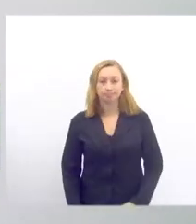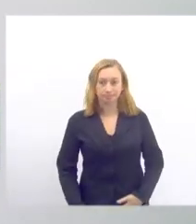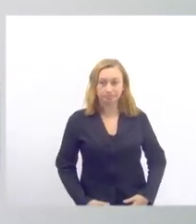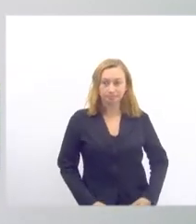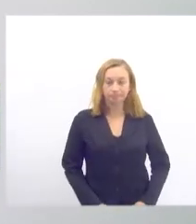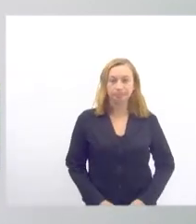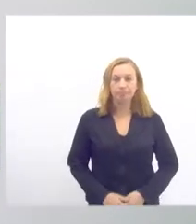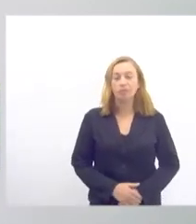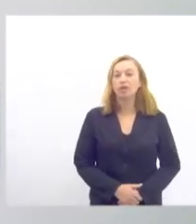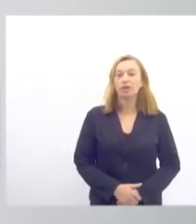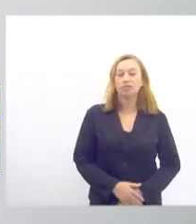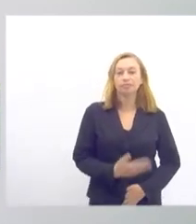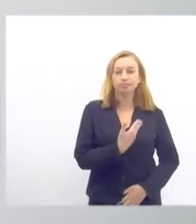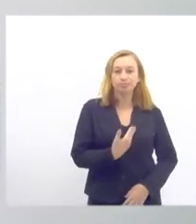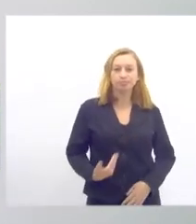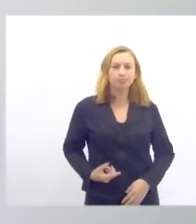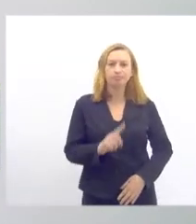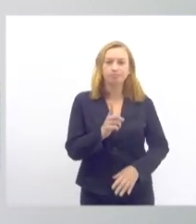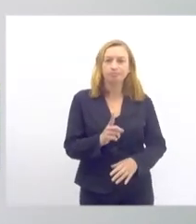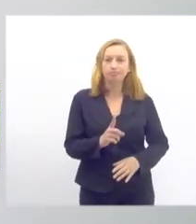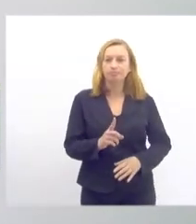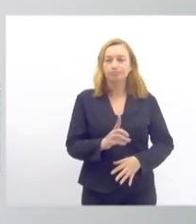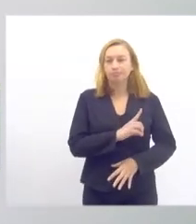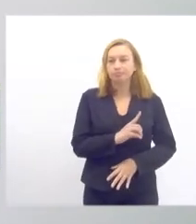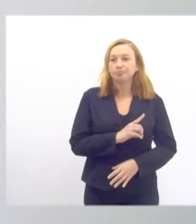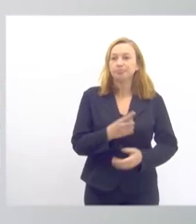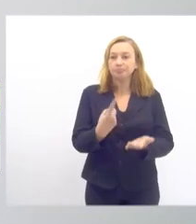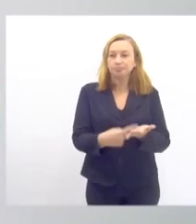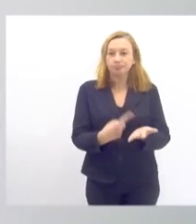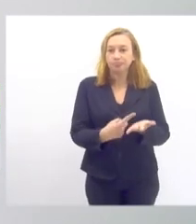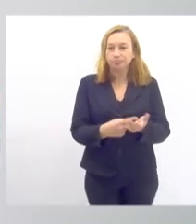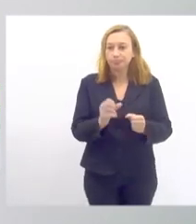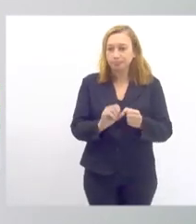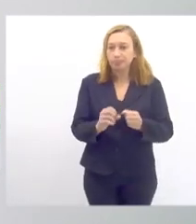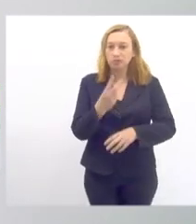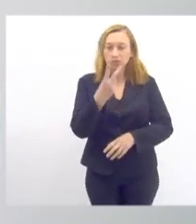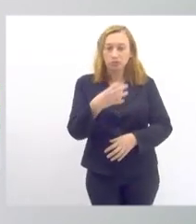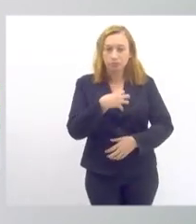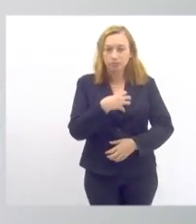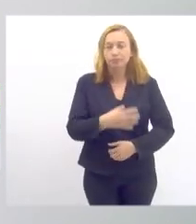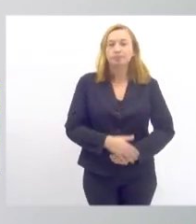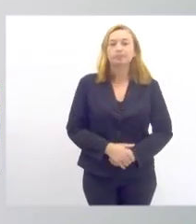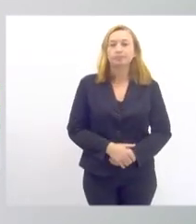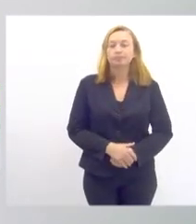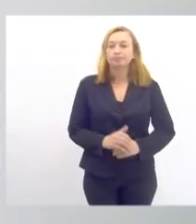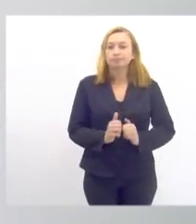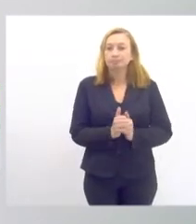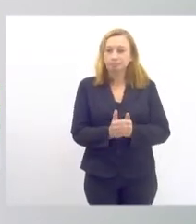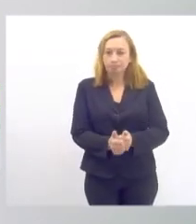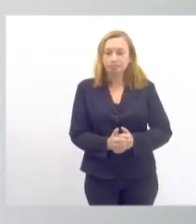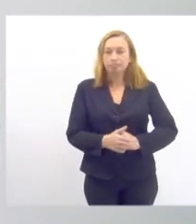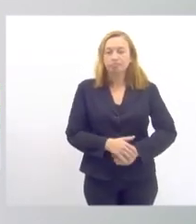só com a direção do DETRAN. E aí o acordo que a gente quer fazer vai em dois sentidos: da gente caminhar